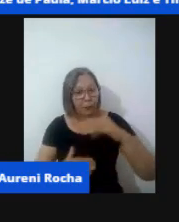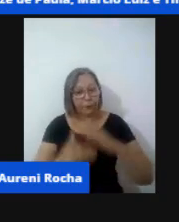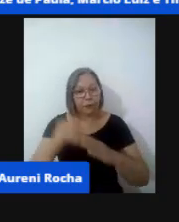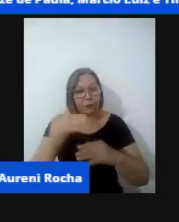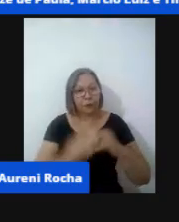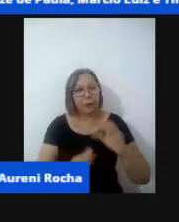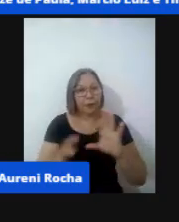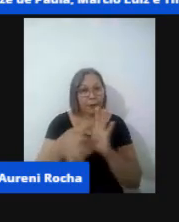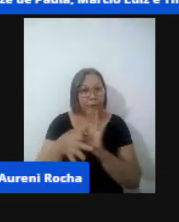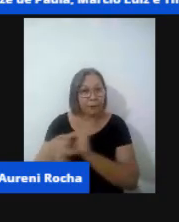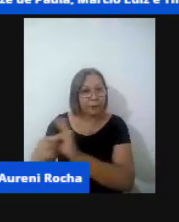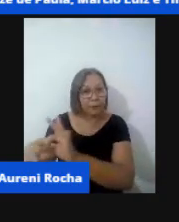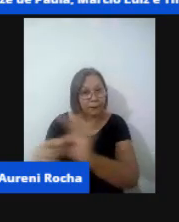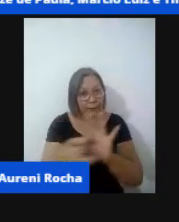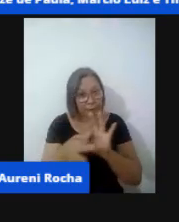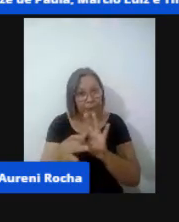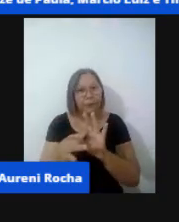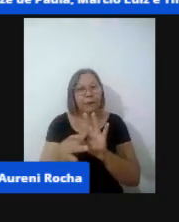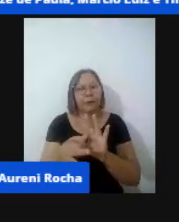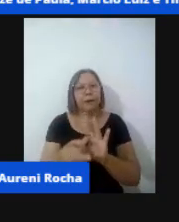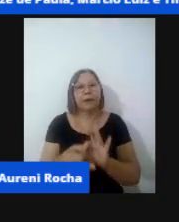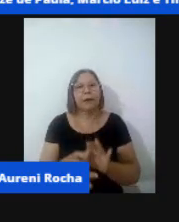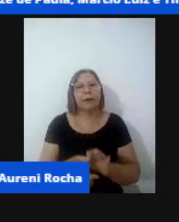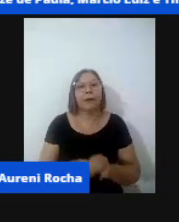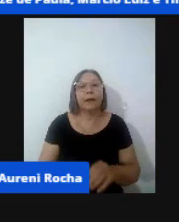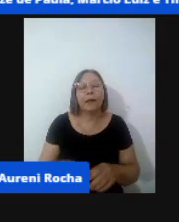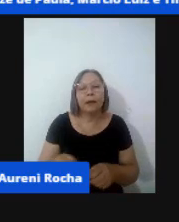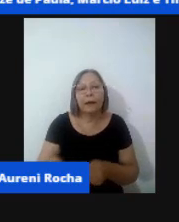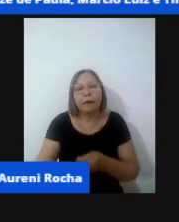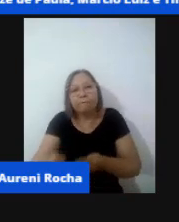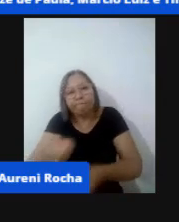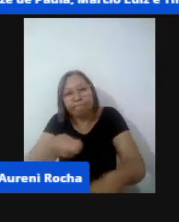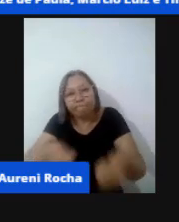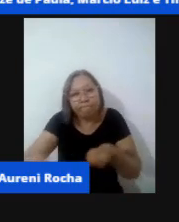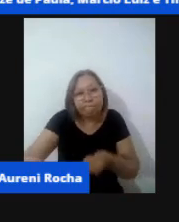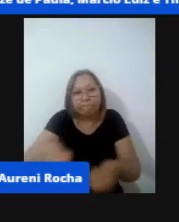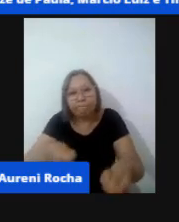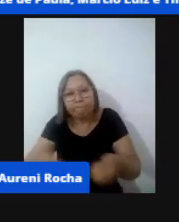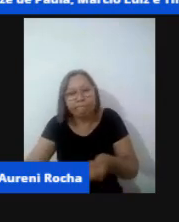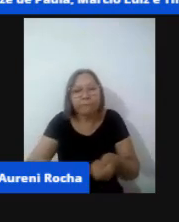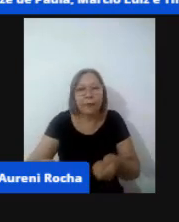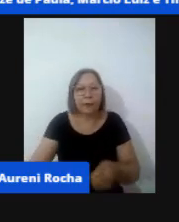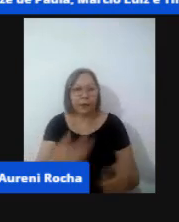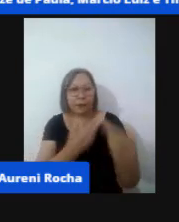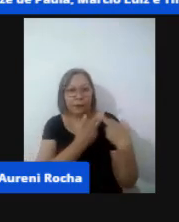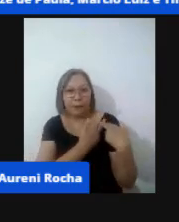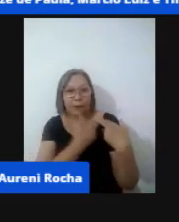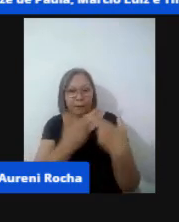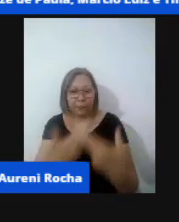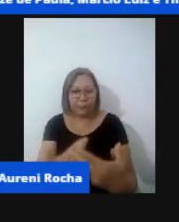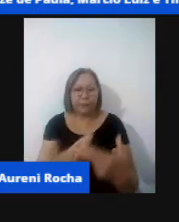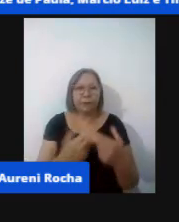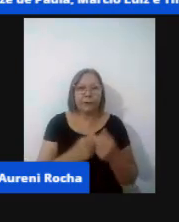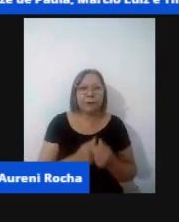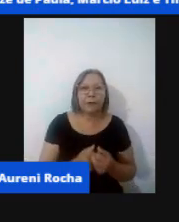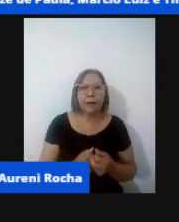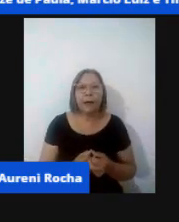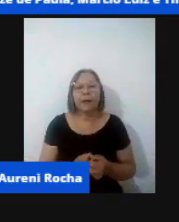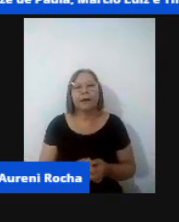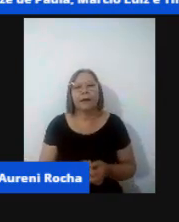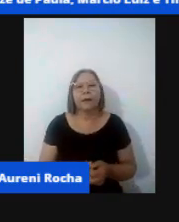articularem e se responsabilizarem pelo planejamento, se responsabilizar por instruir e